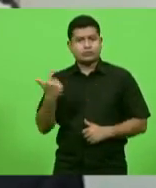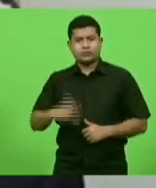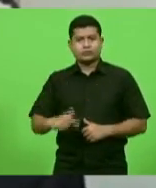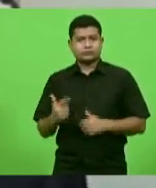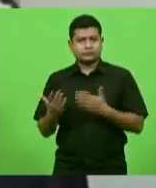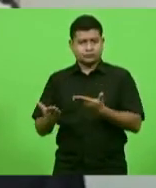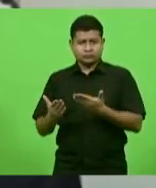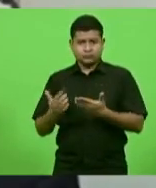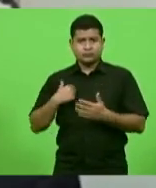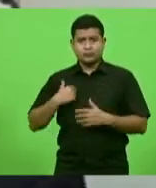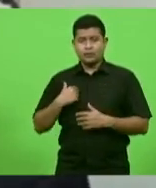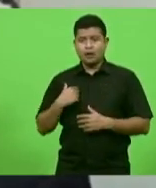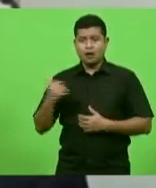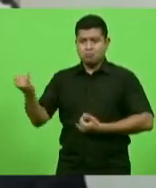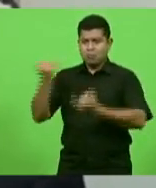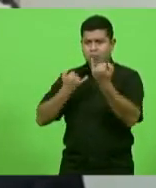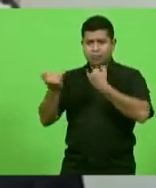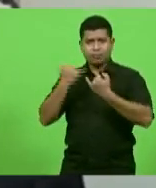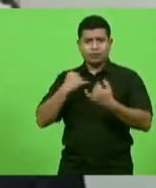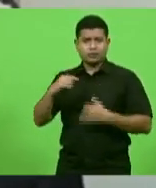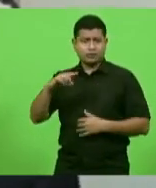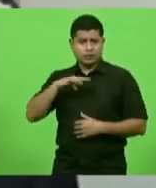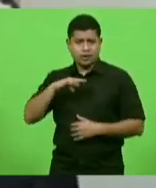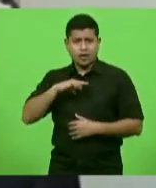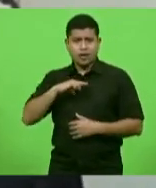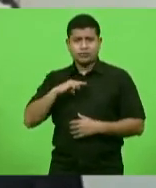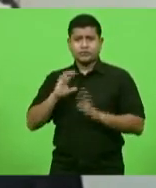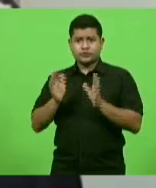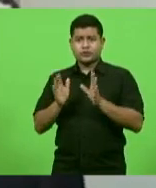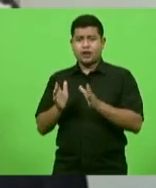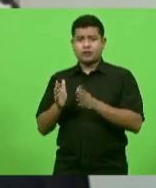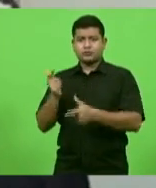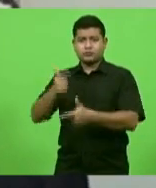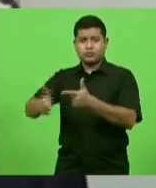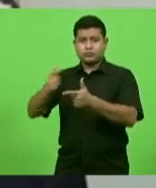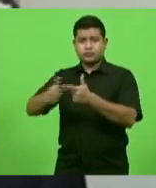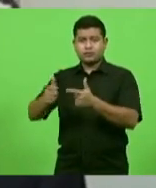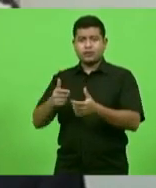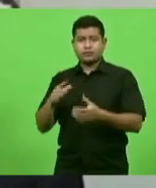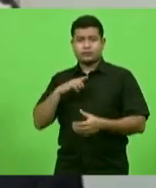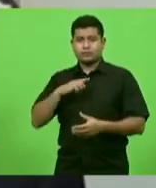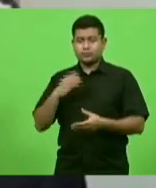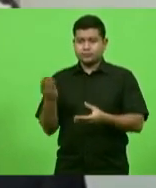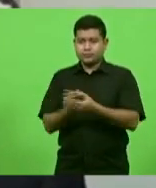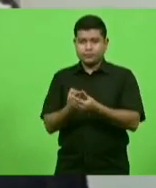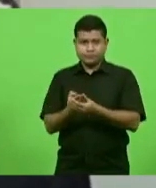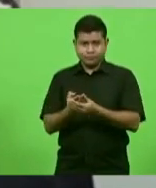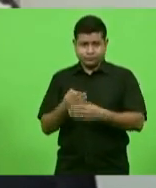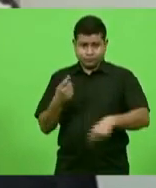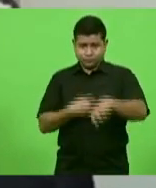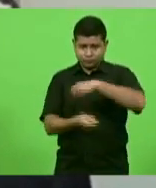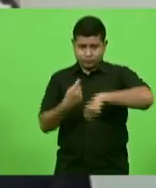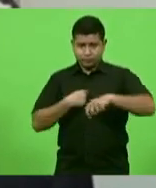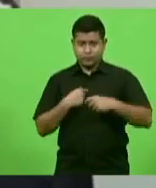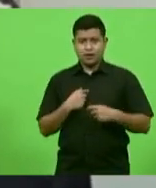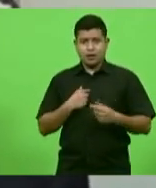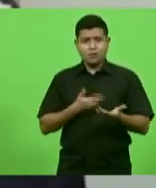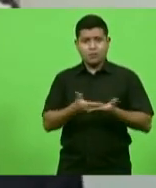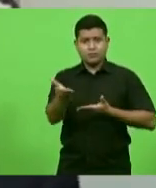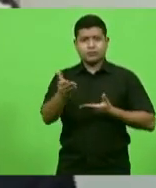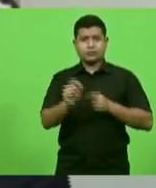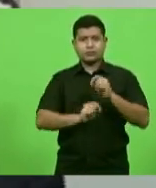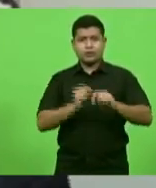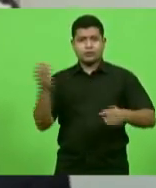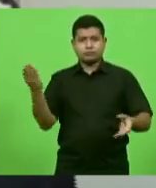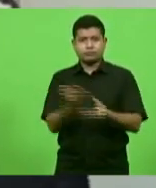quando teve conhecimento das questões internas dos processos administrativos abriu os referidos